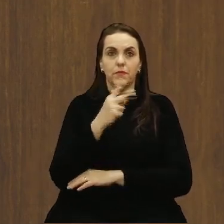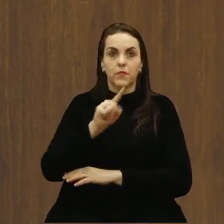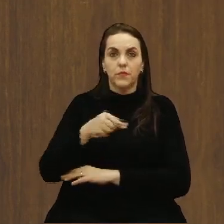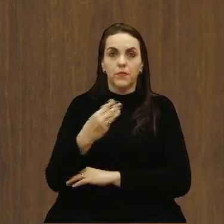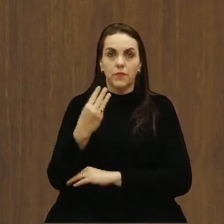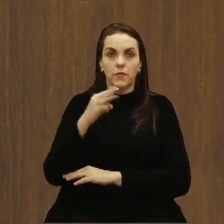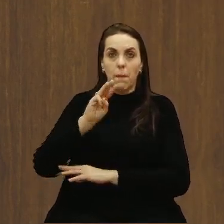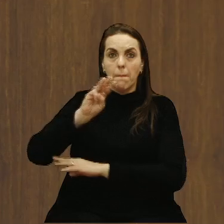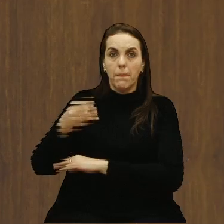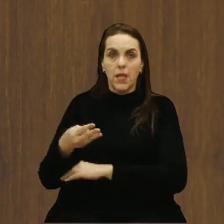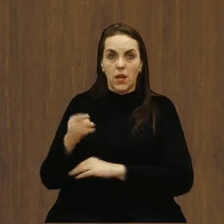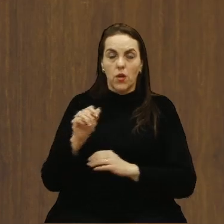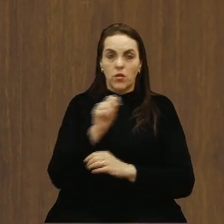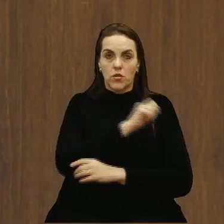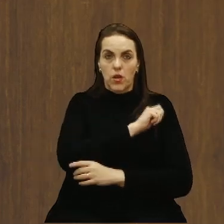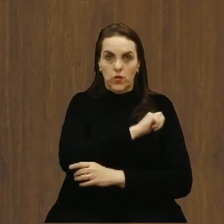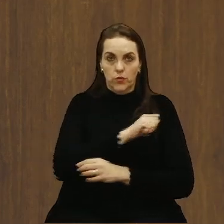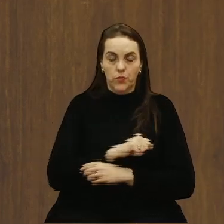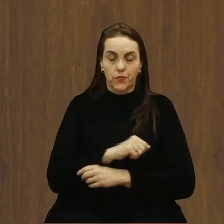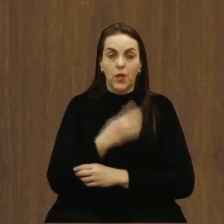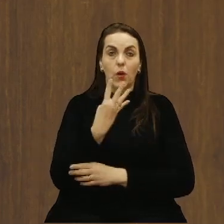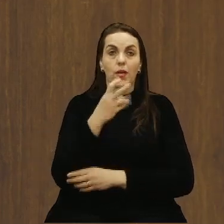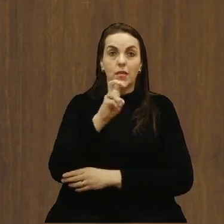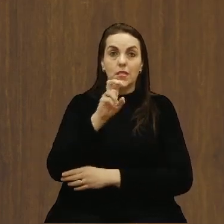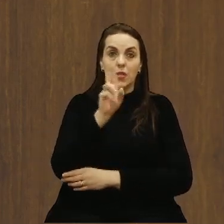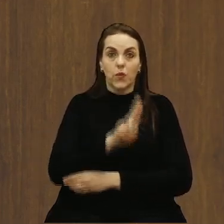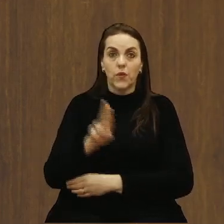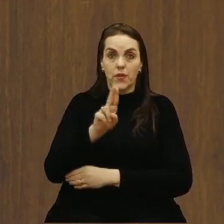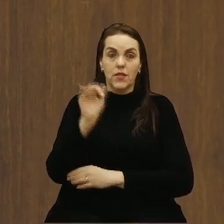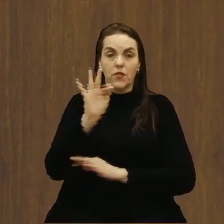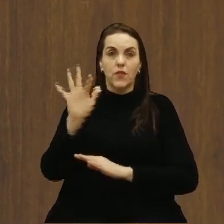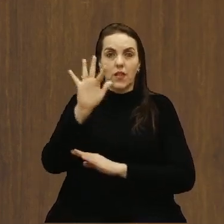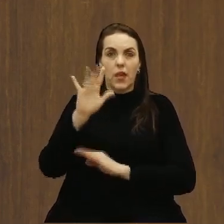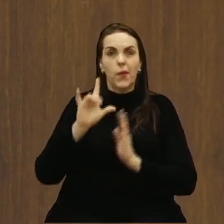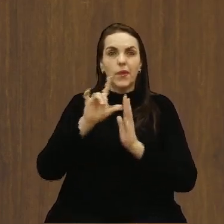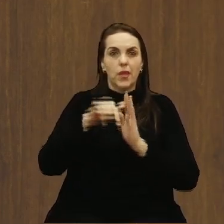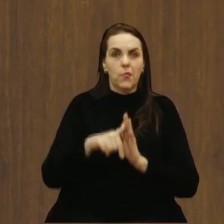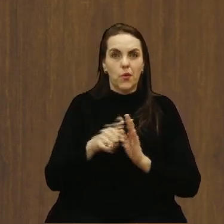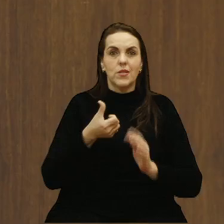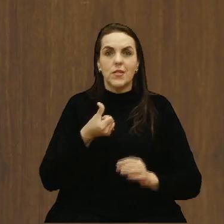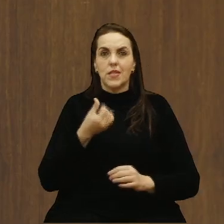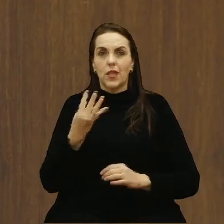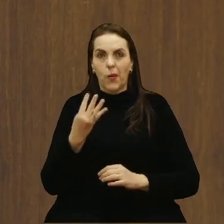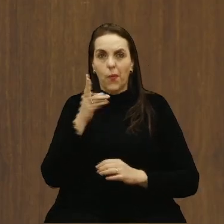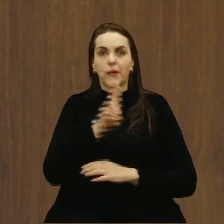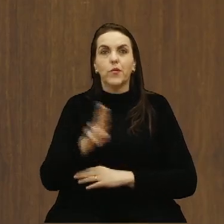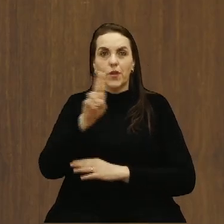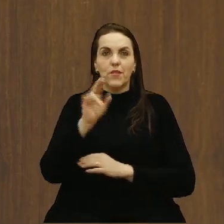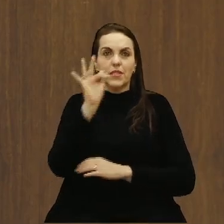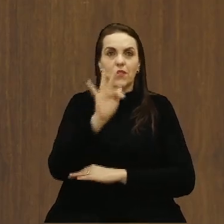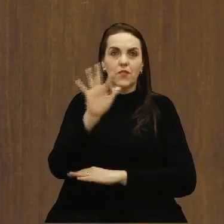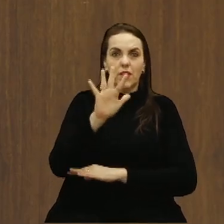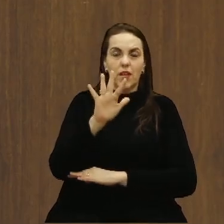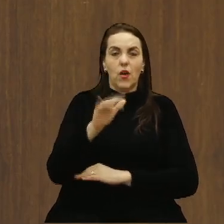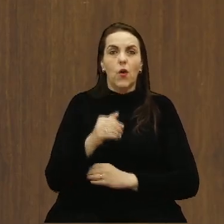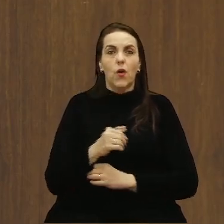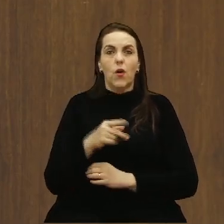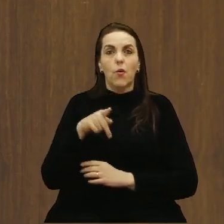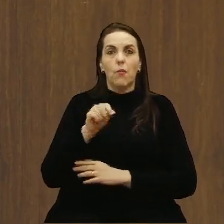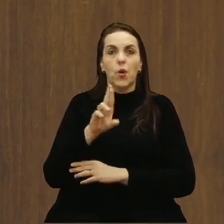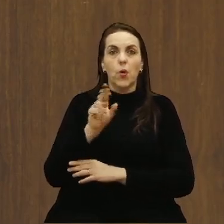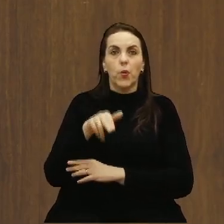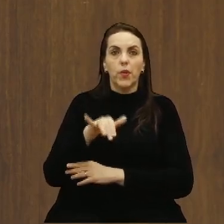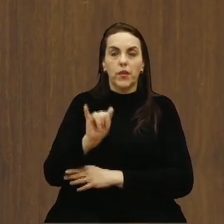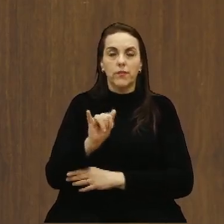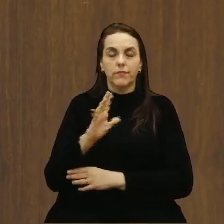milhões de estudantes. Nós tínhamos 45 universidades federais. Posteriormente, partimos para 64 universidades federais. O ProUni garantiu